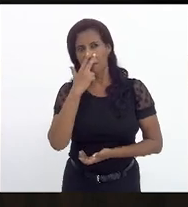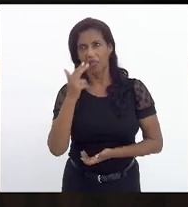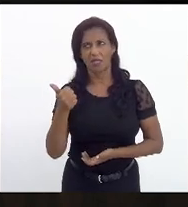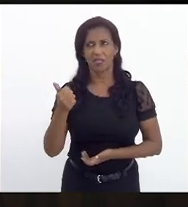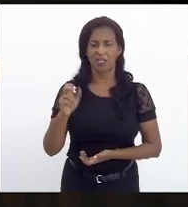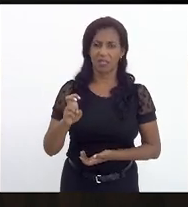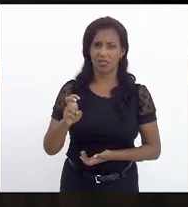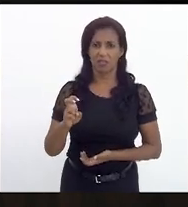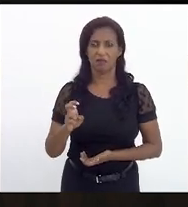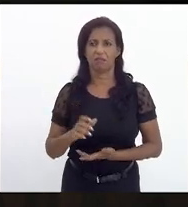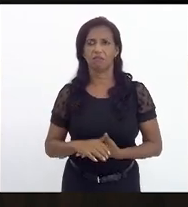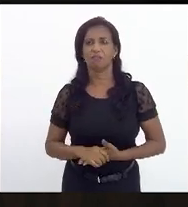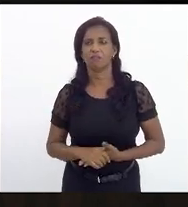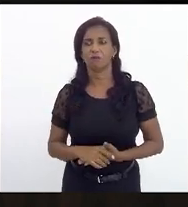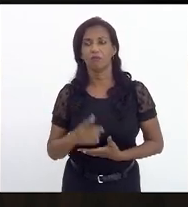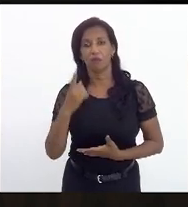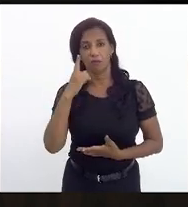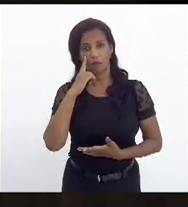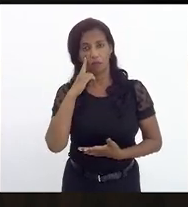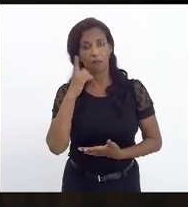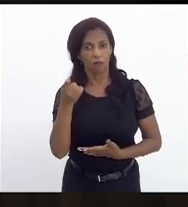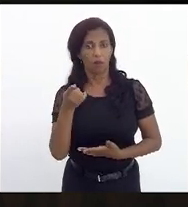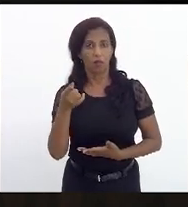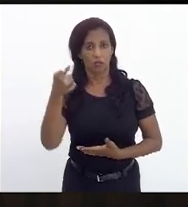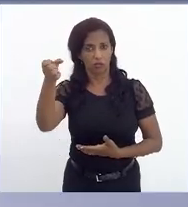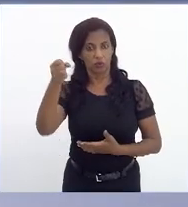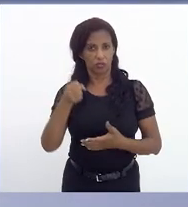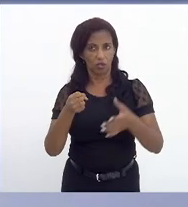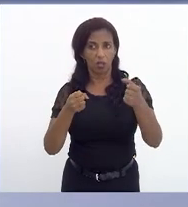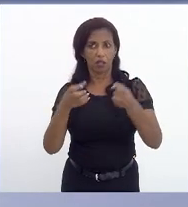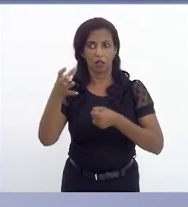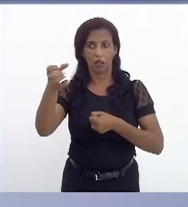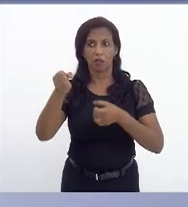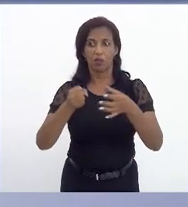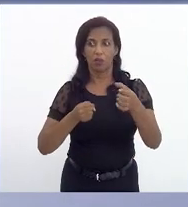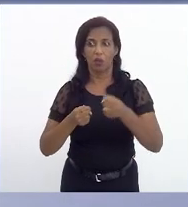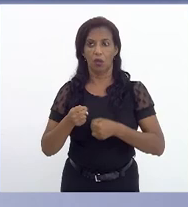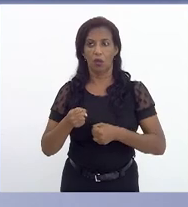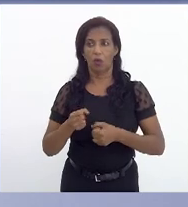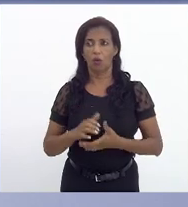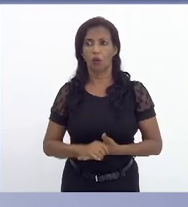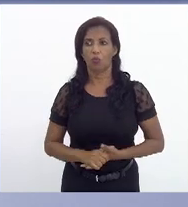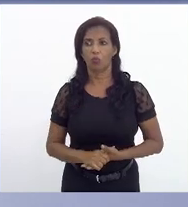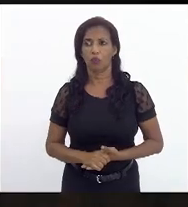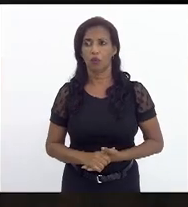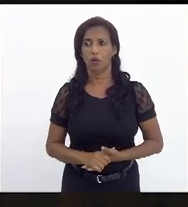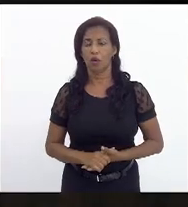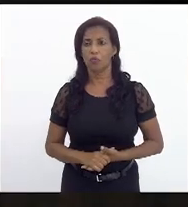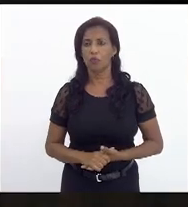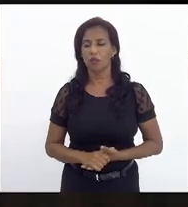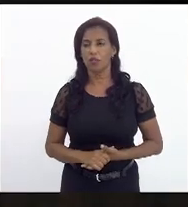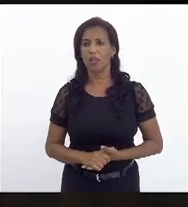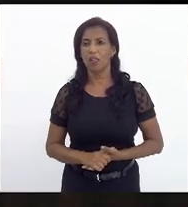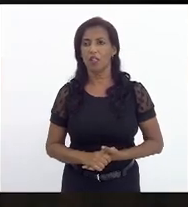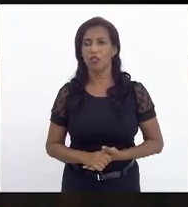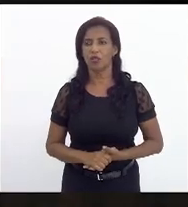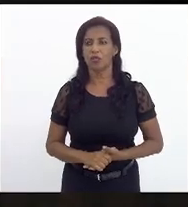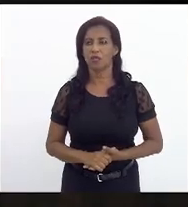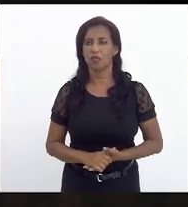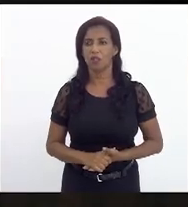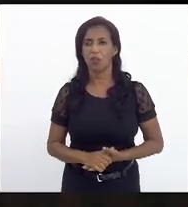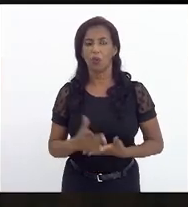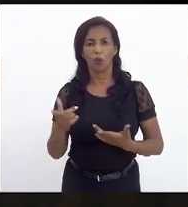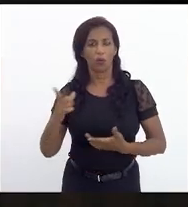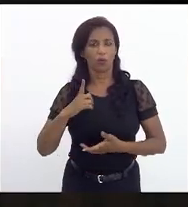tá? Nós estamos repondo todos, a gente já chamou, já esgotou o concurso. Quando tem alguma vaga que alguém